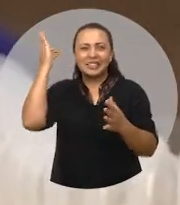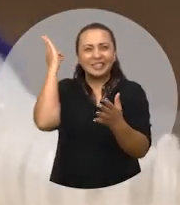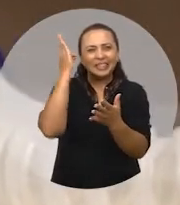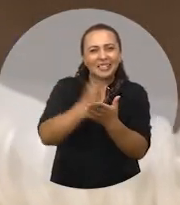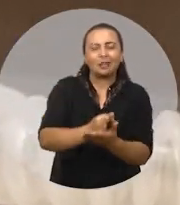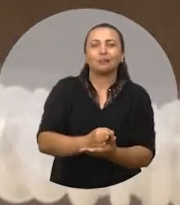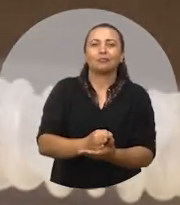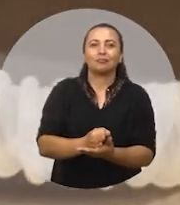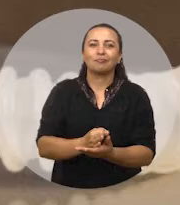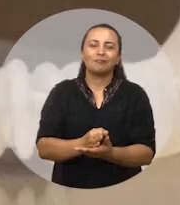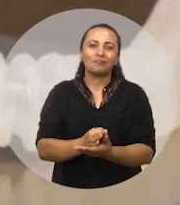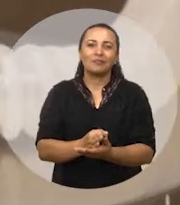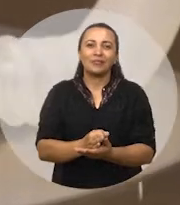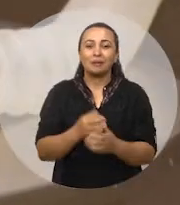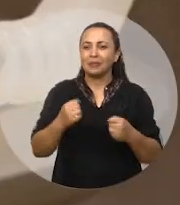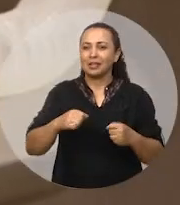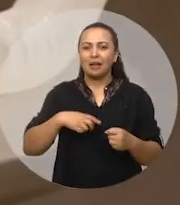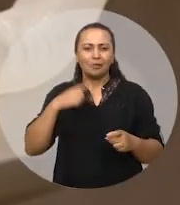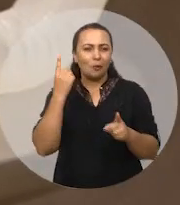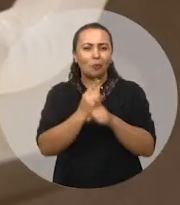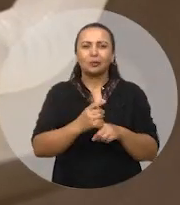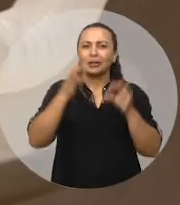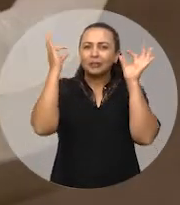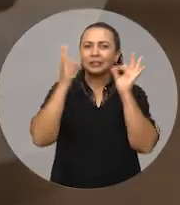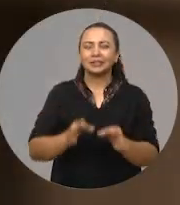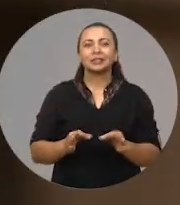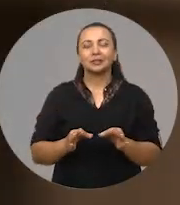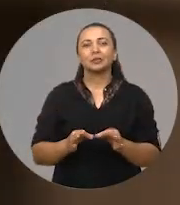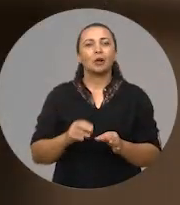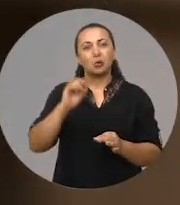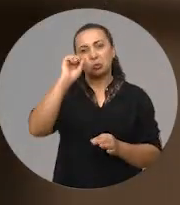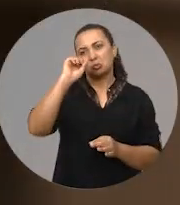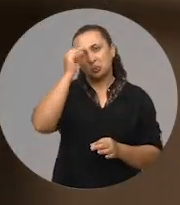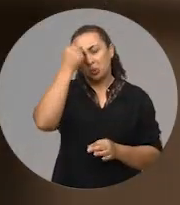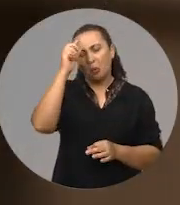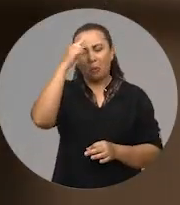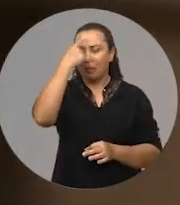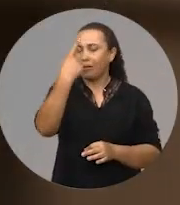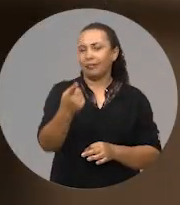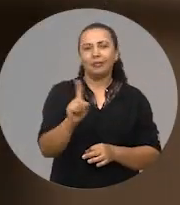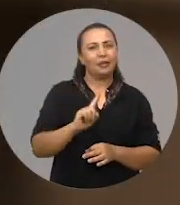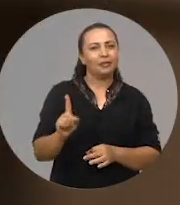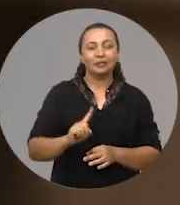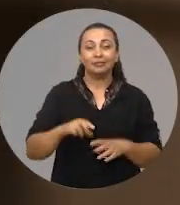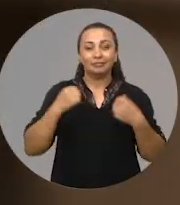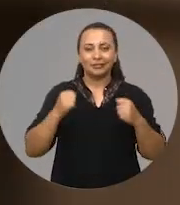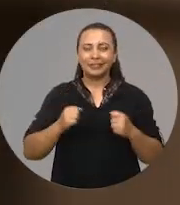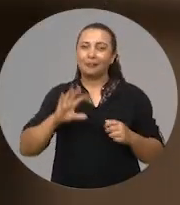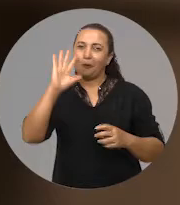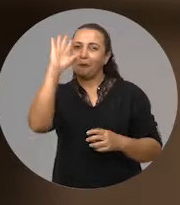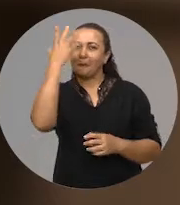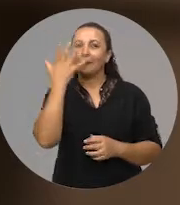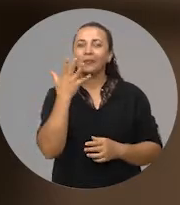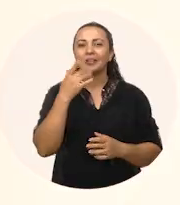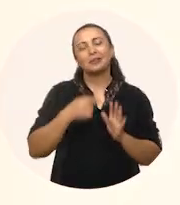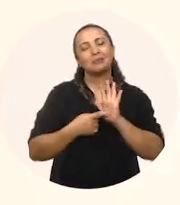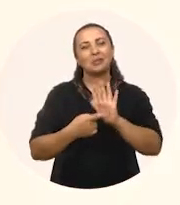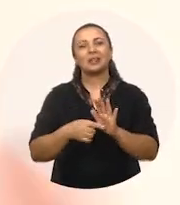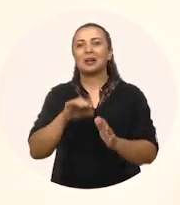coisa que desse certo, que fosse viável, não fosse só uma ideia de protótipo para a gente mostrar que era interessante,